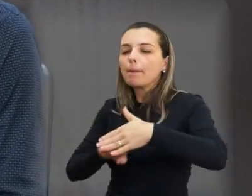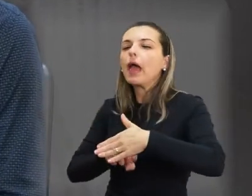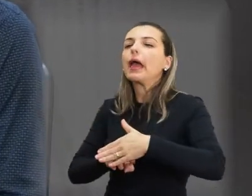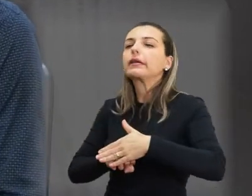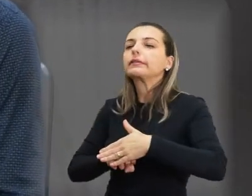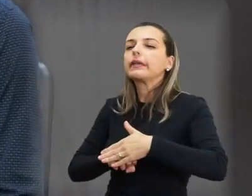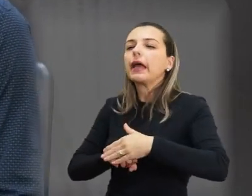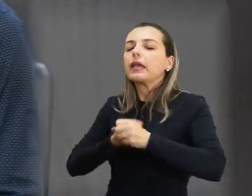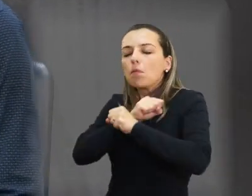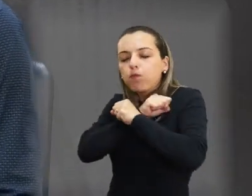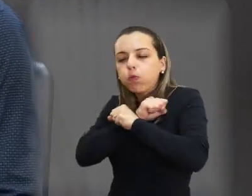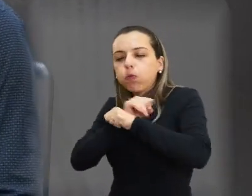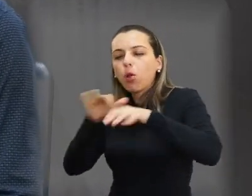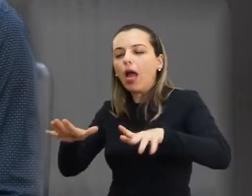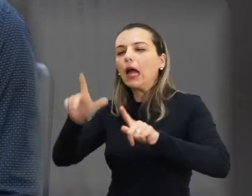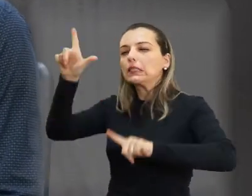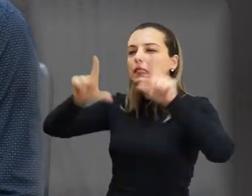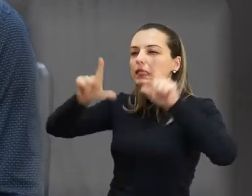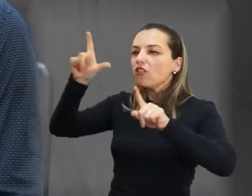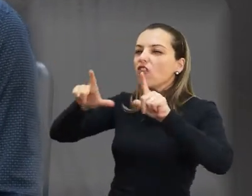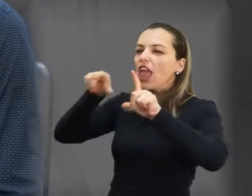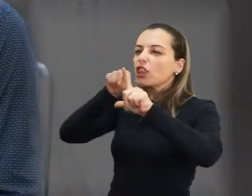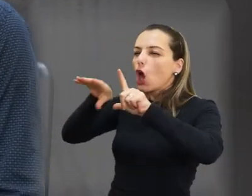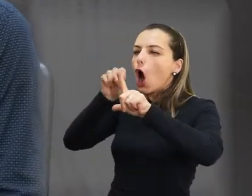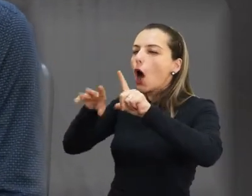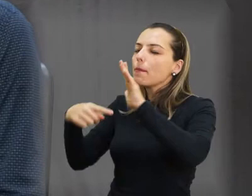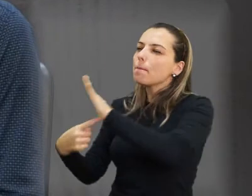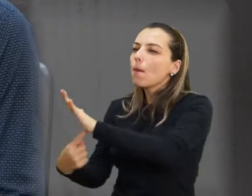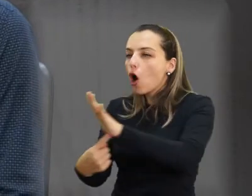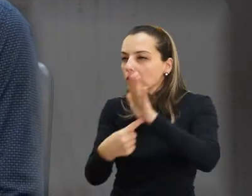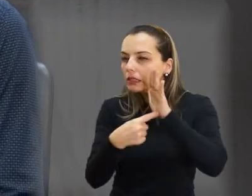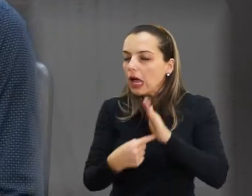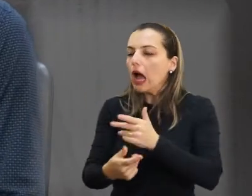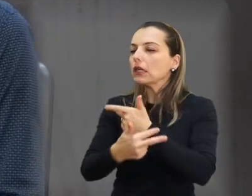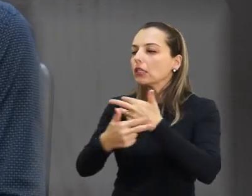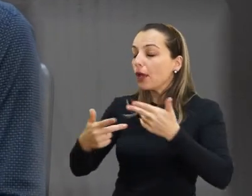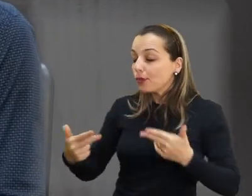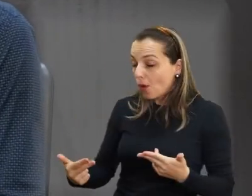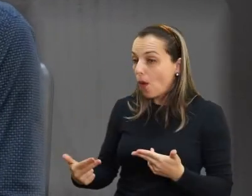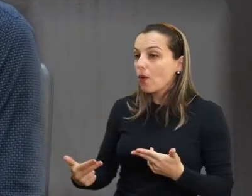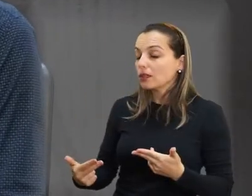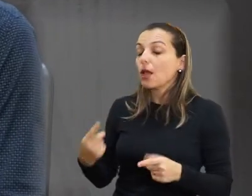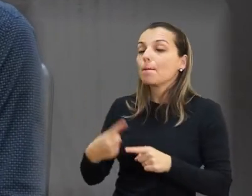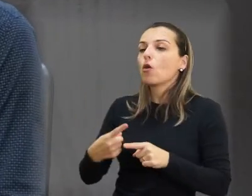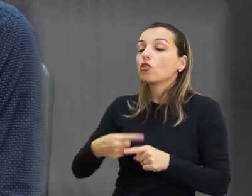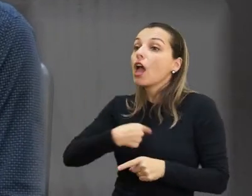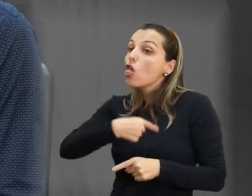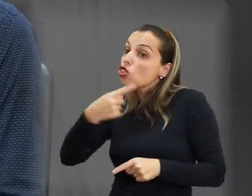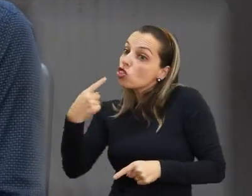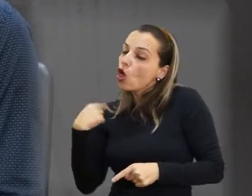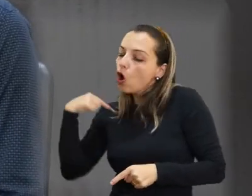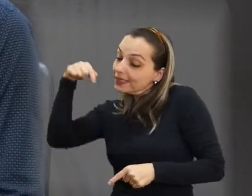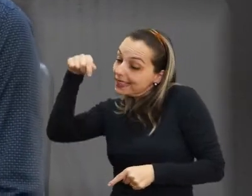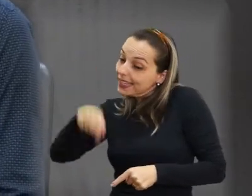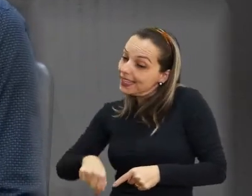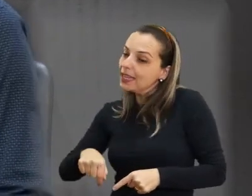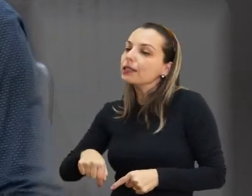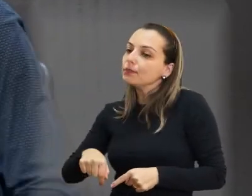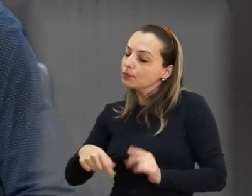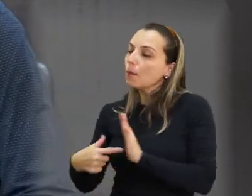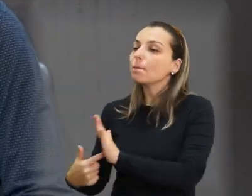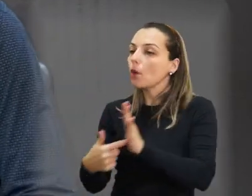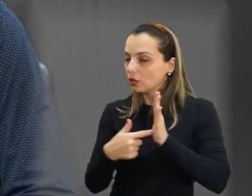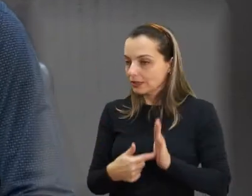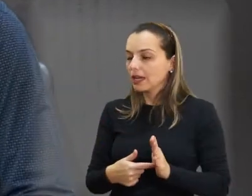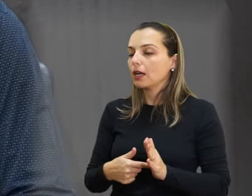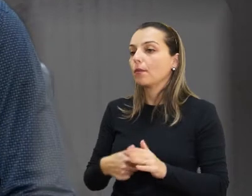até matéria na IPTV, em outras emissoras, né, que eles foram atrás depois da matéria que nós colocamos aqui na Câmara e nos jornais da